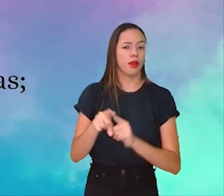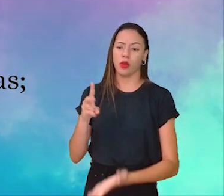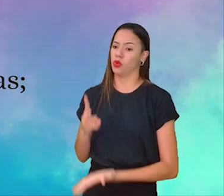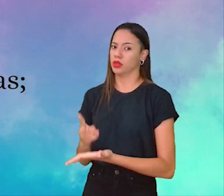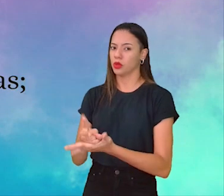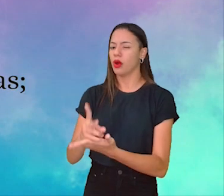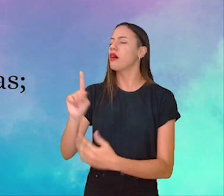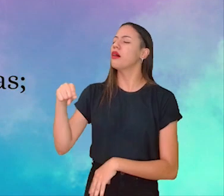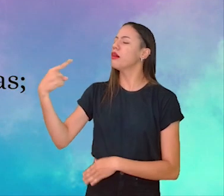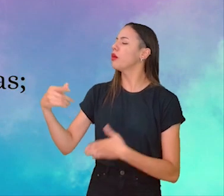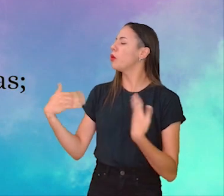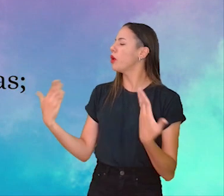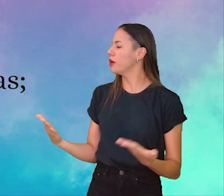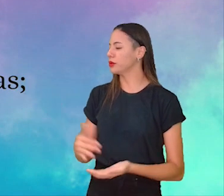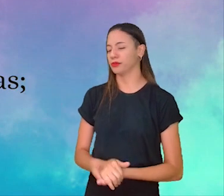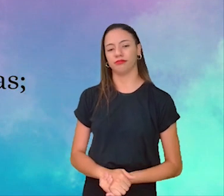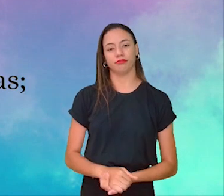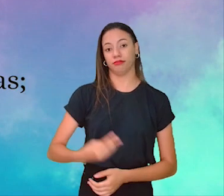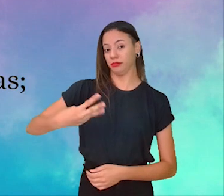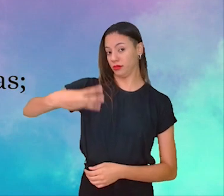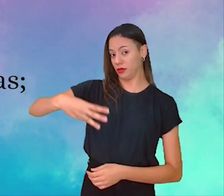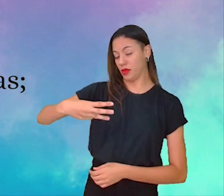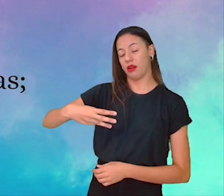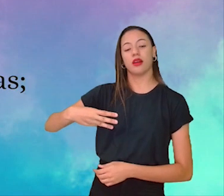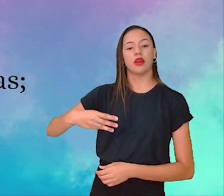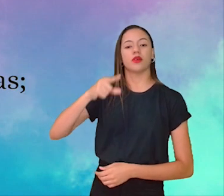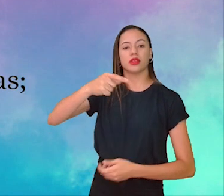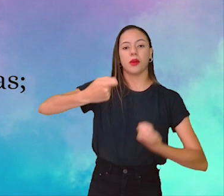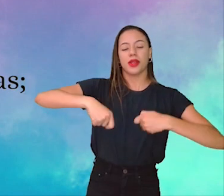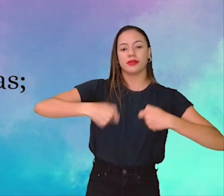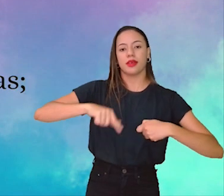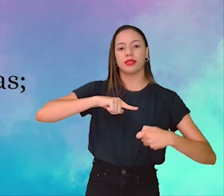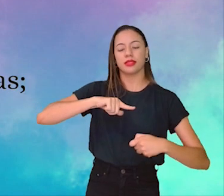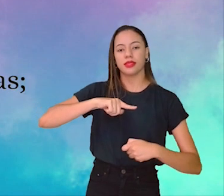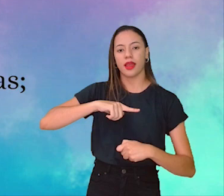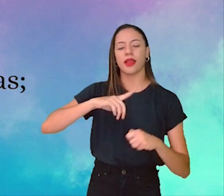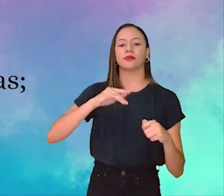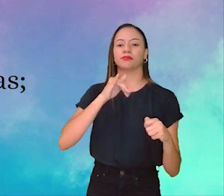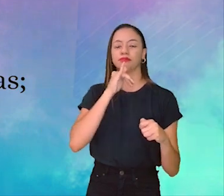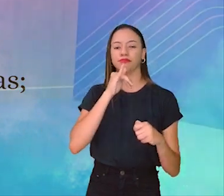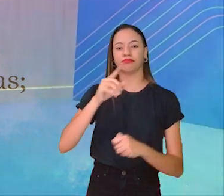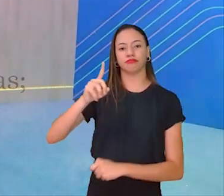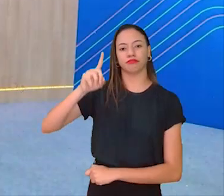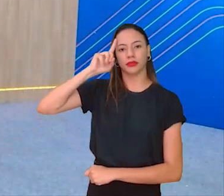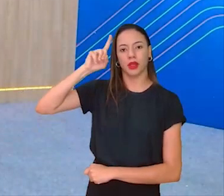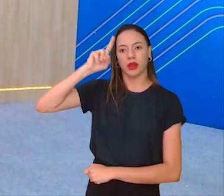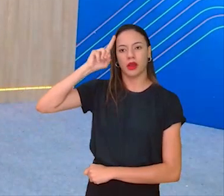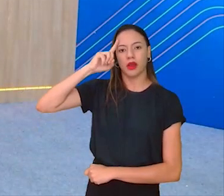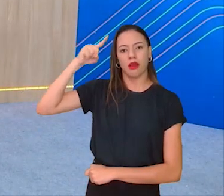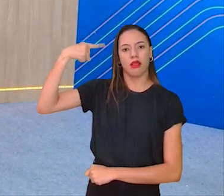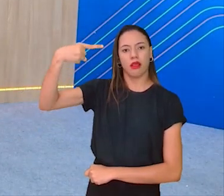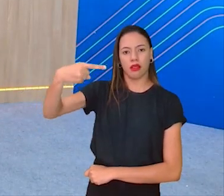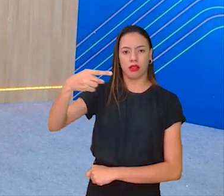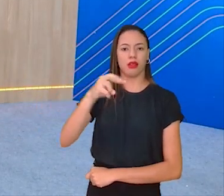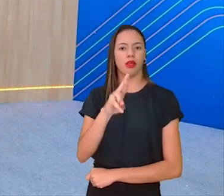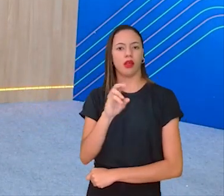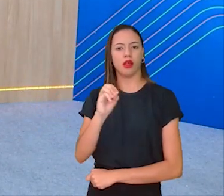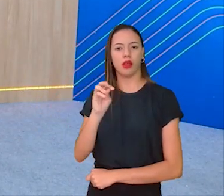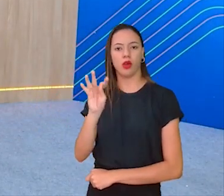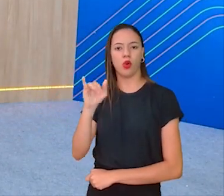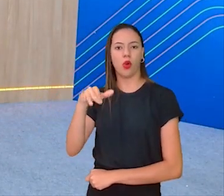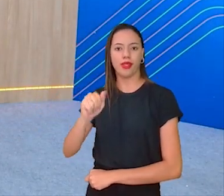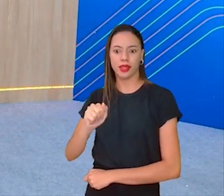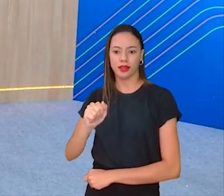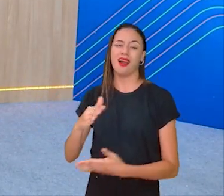o próximo? O terceiro é tenha uma rotina, ou seja, isso aí, às vezes, algumas pessoas têm uma rotina